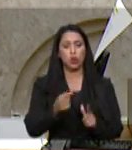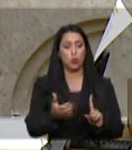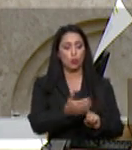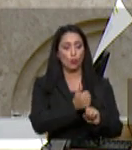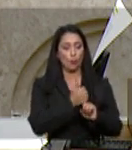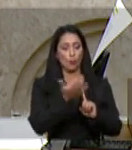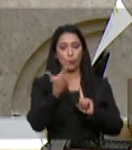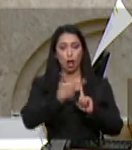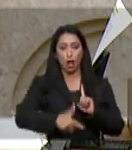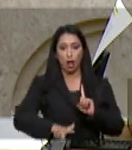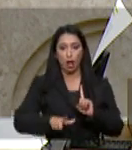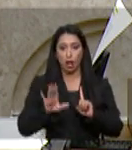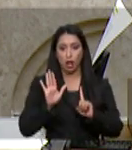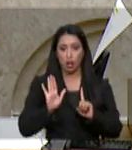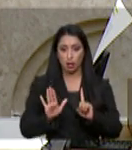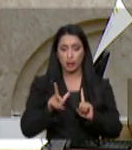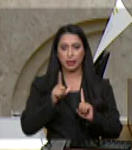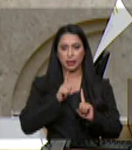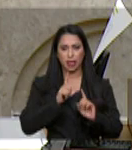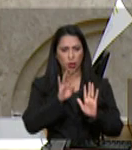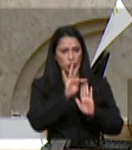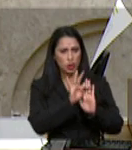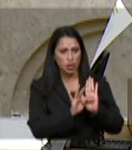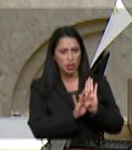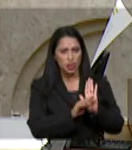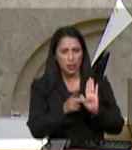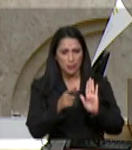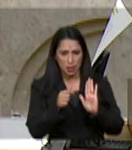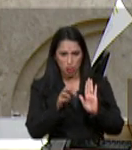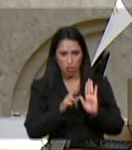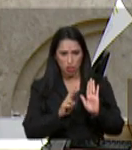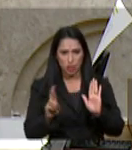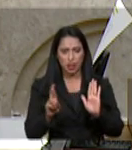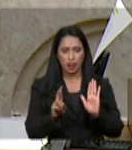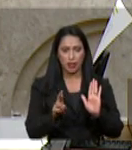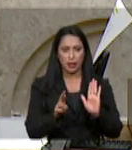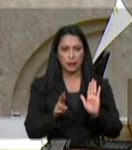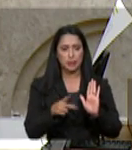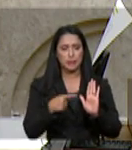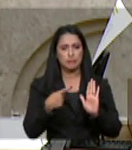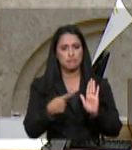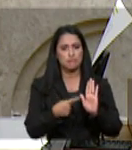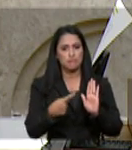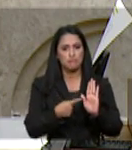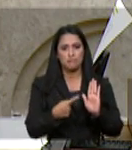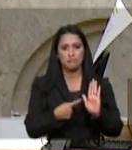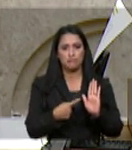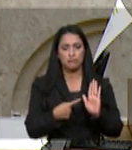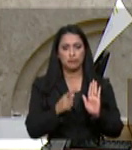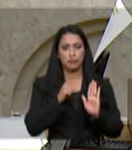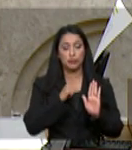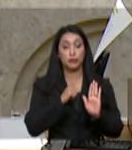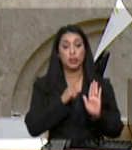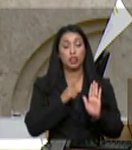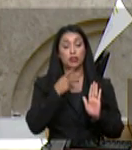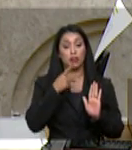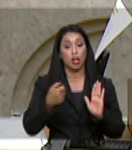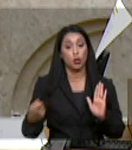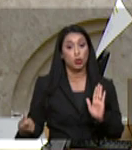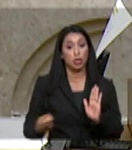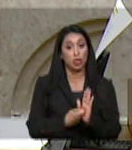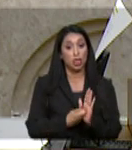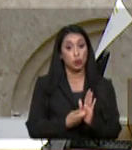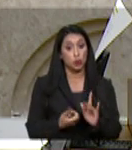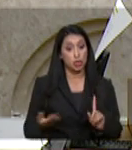imunidade parlamentar EA um trecho aqui da Procuradoria da República é intocável mande se afirma que o